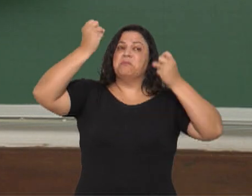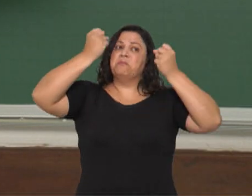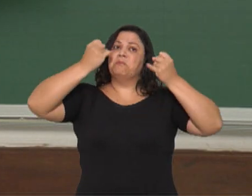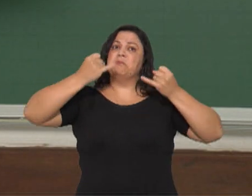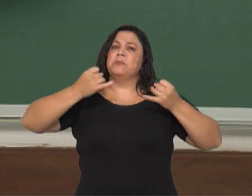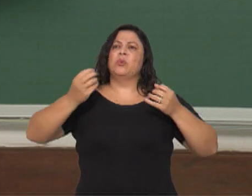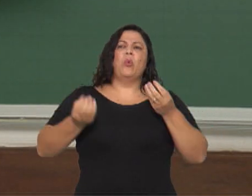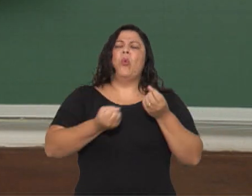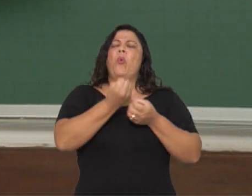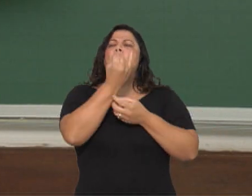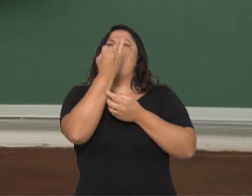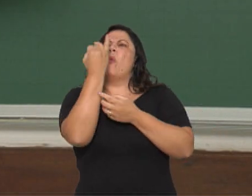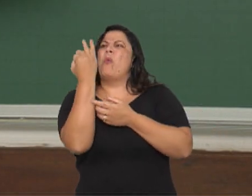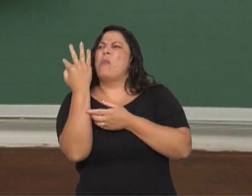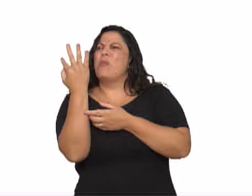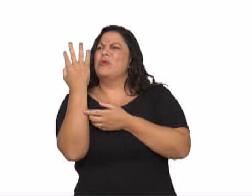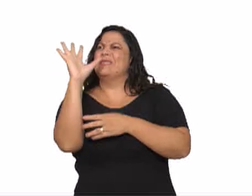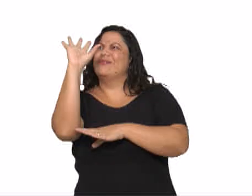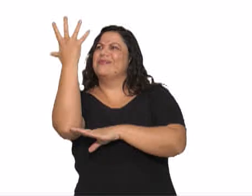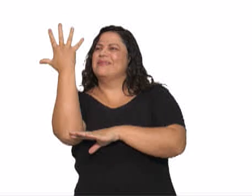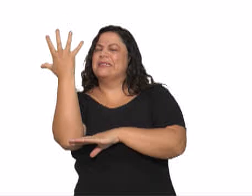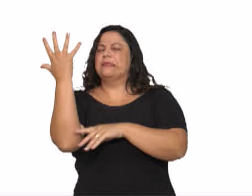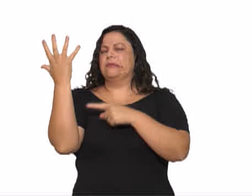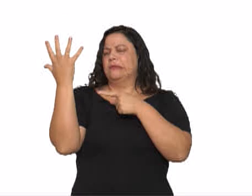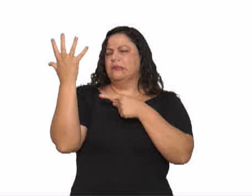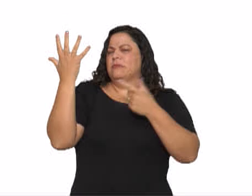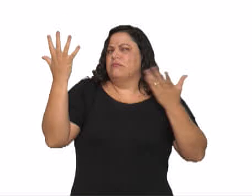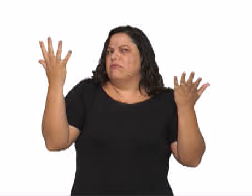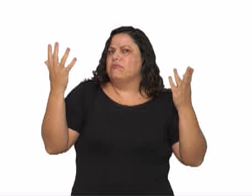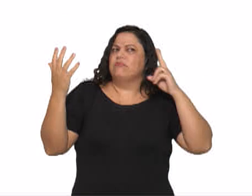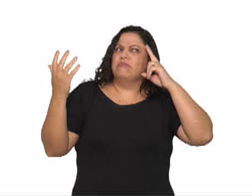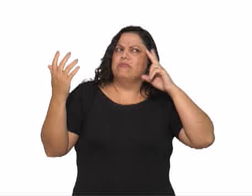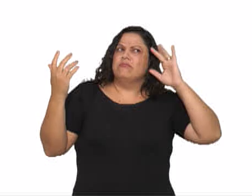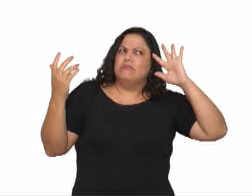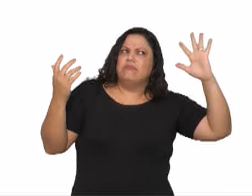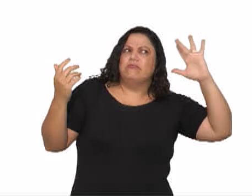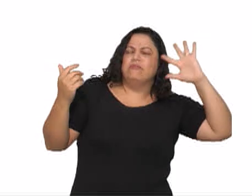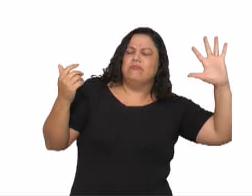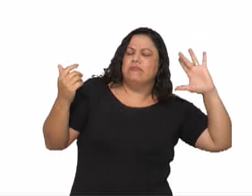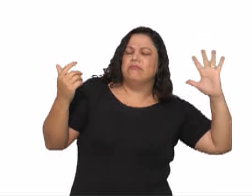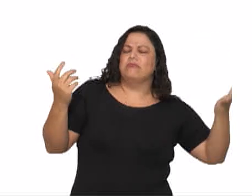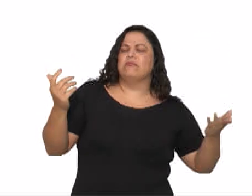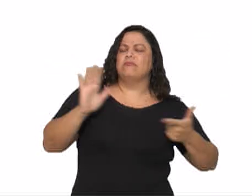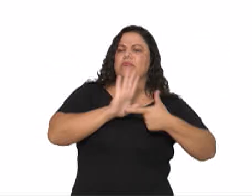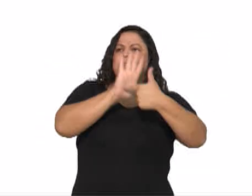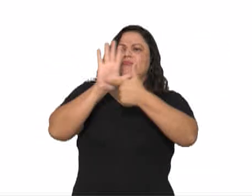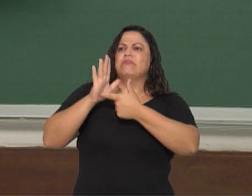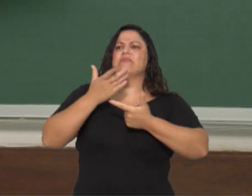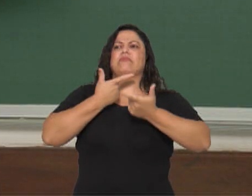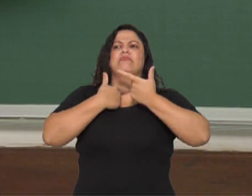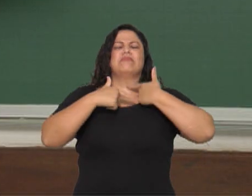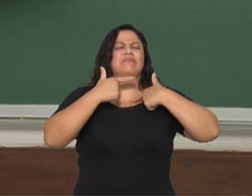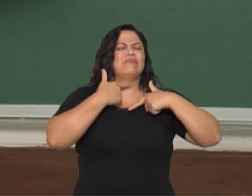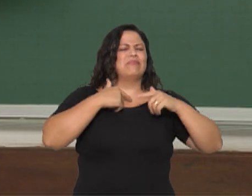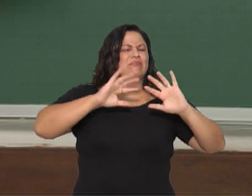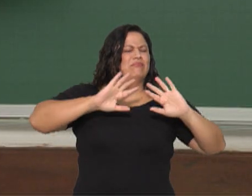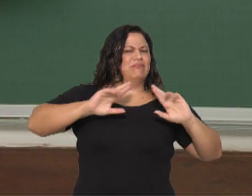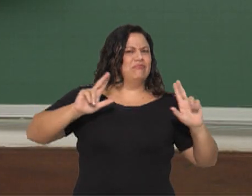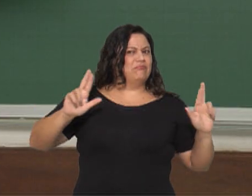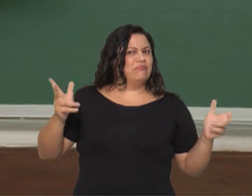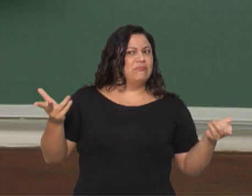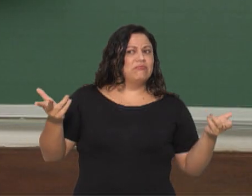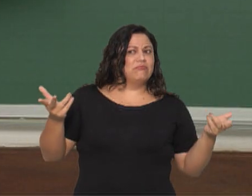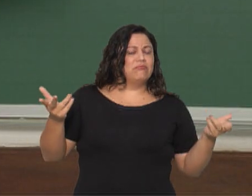que eu conto o tempo? Algo imaginário. Expressar desejos, haria um árbol de Navidad. Mi deseo es hacer